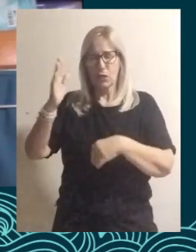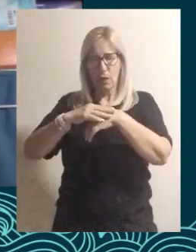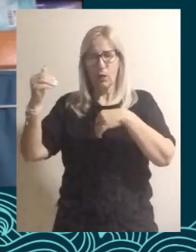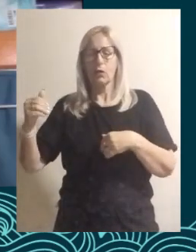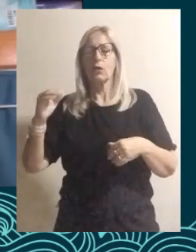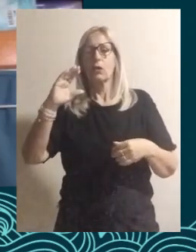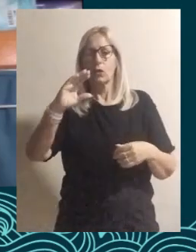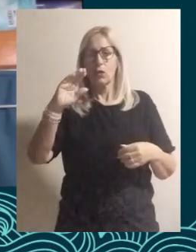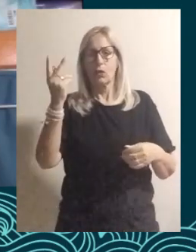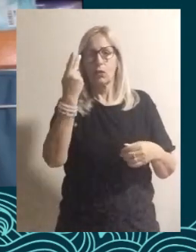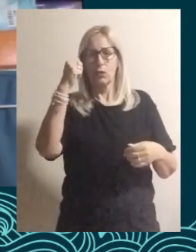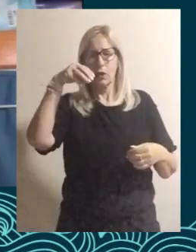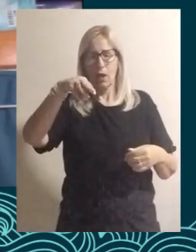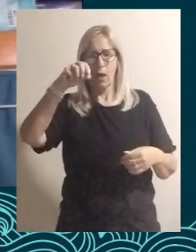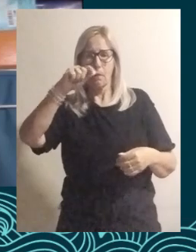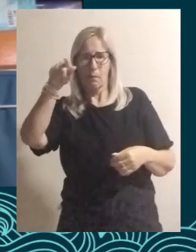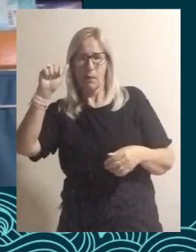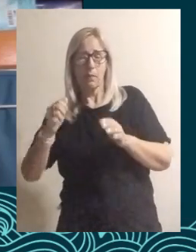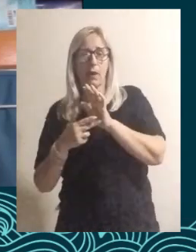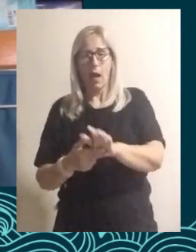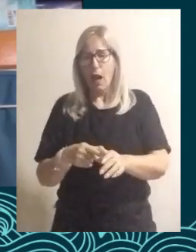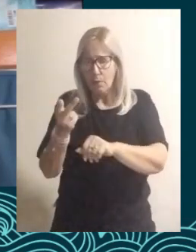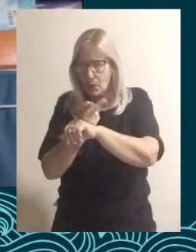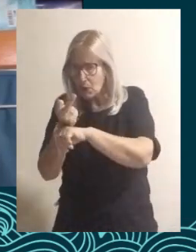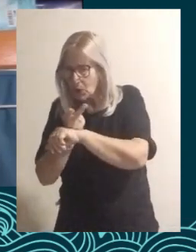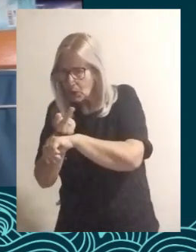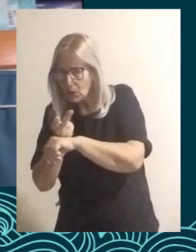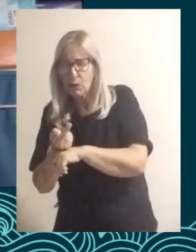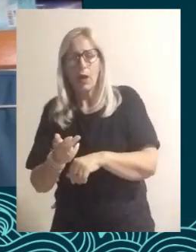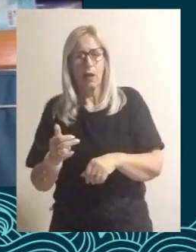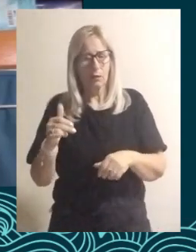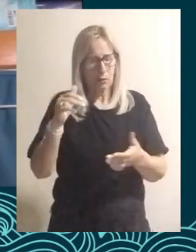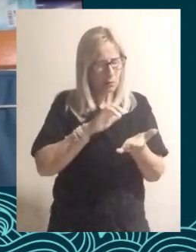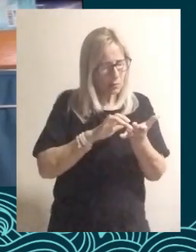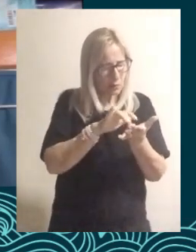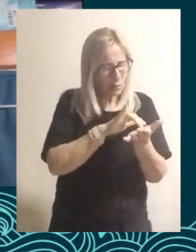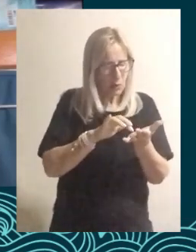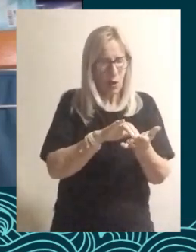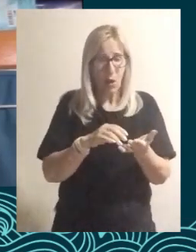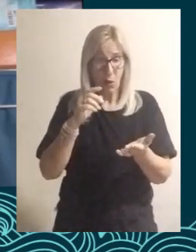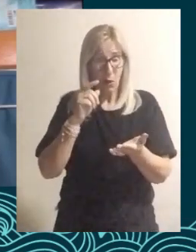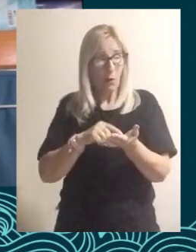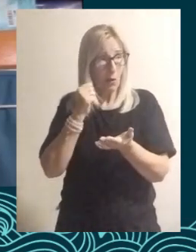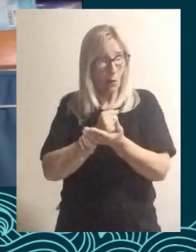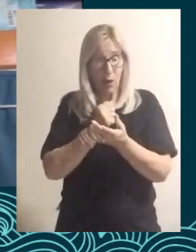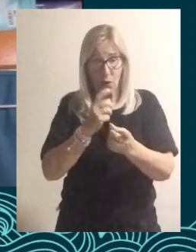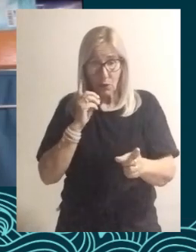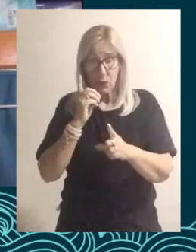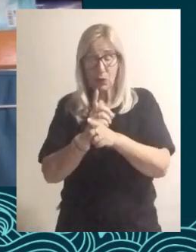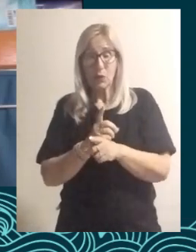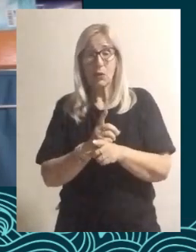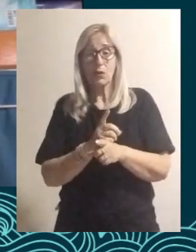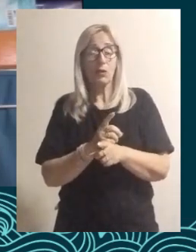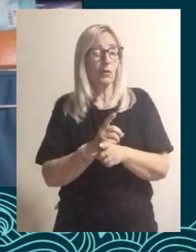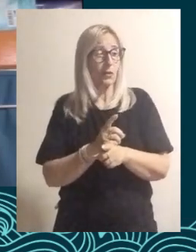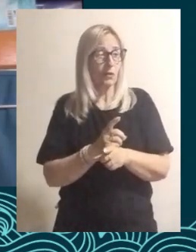espíritos, eles falaram, é uma xamã, ou um xamã. Aí fui procurar onde é que tinha uma xamã, aí me passaram um telefone, aí eu